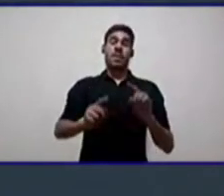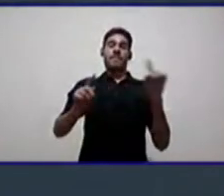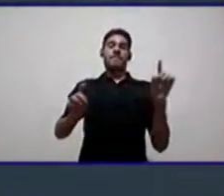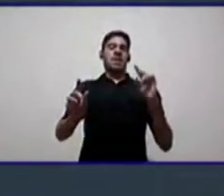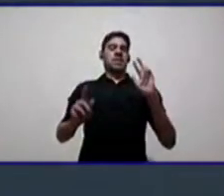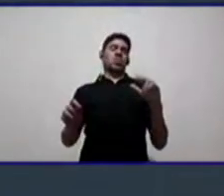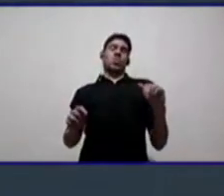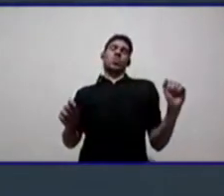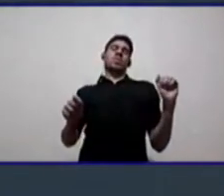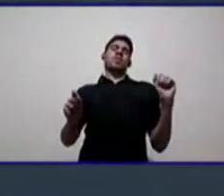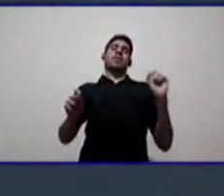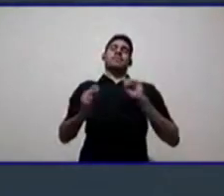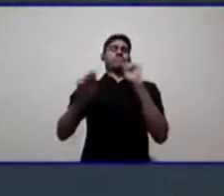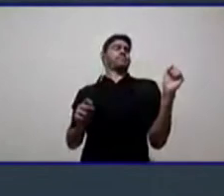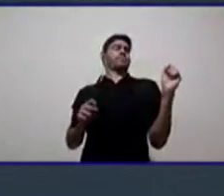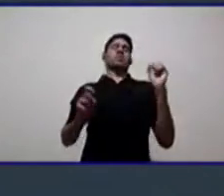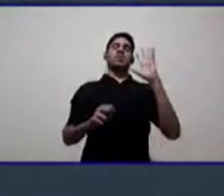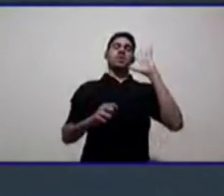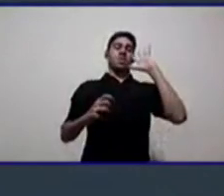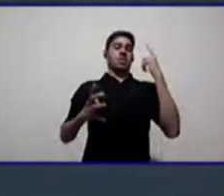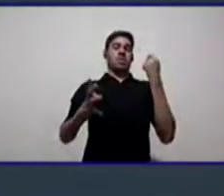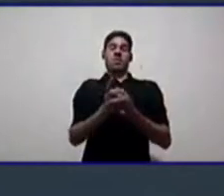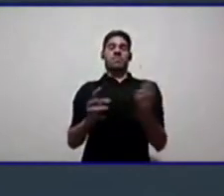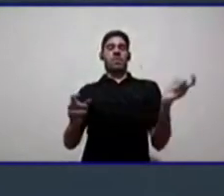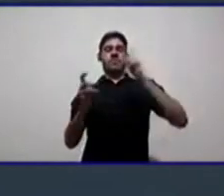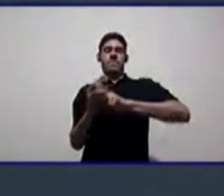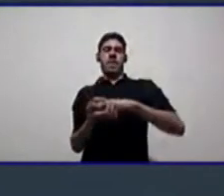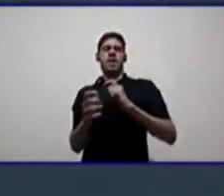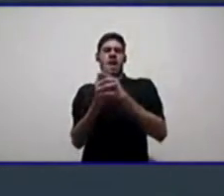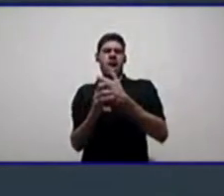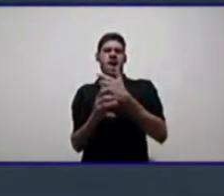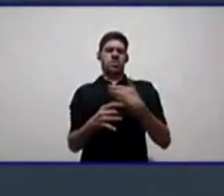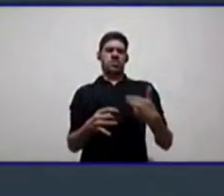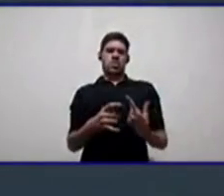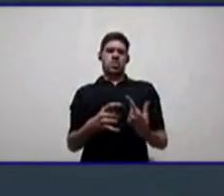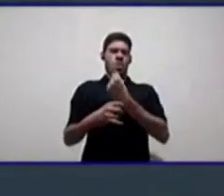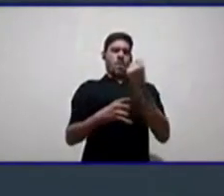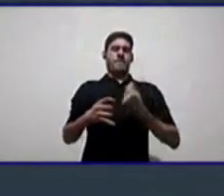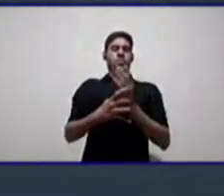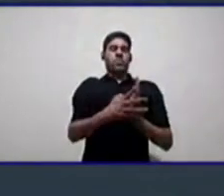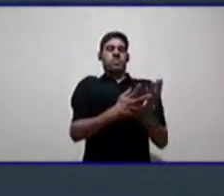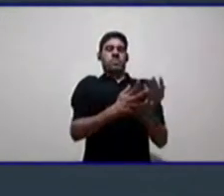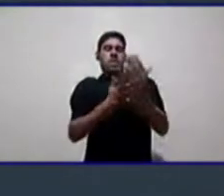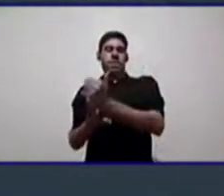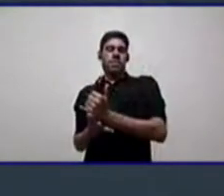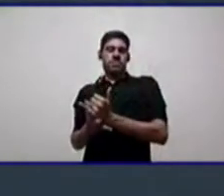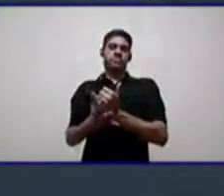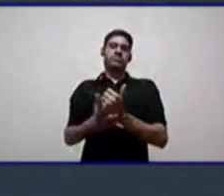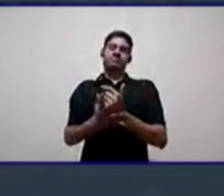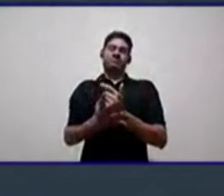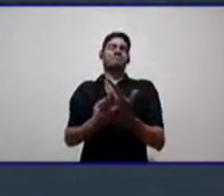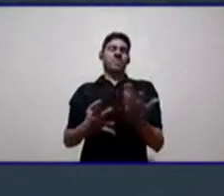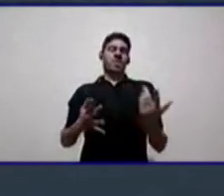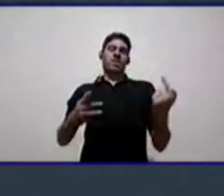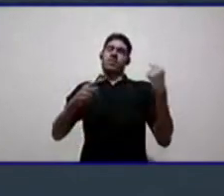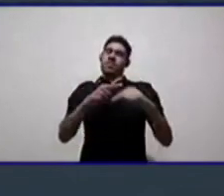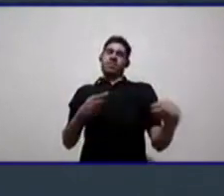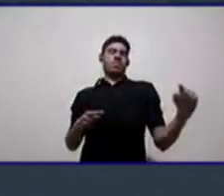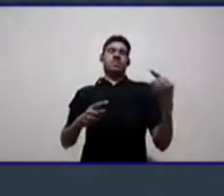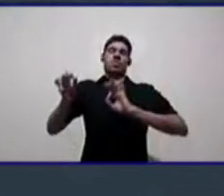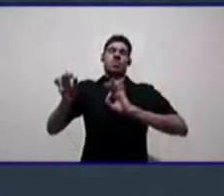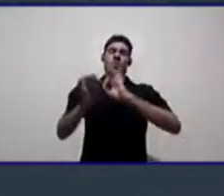impossibilidade de determinar a devolução aos cofres públicos dos valores irregulares geridos